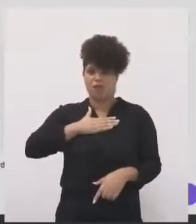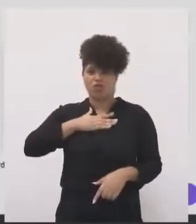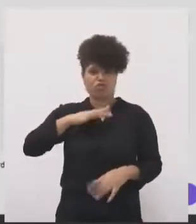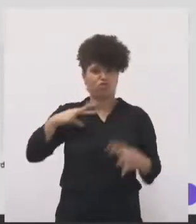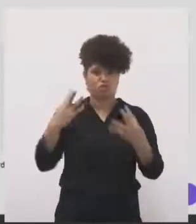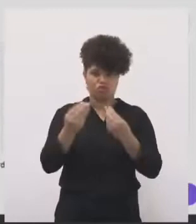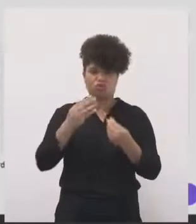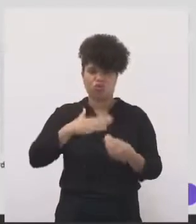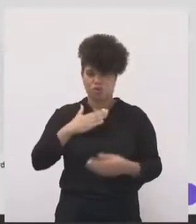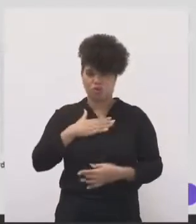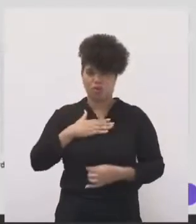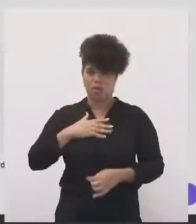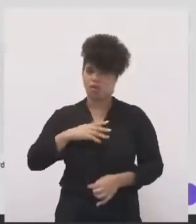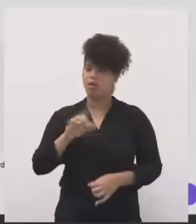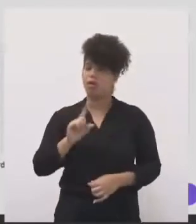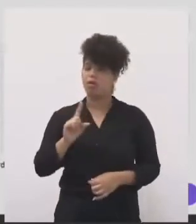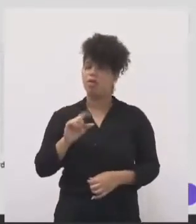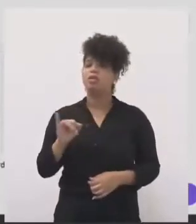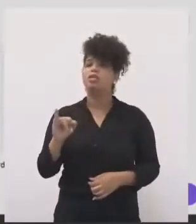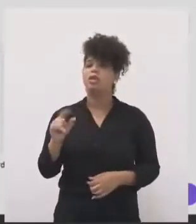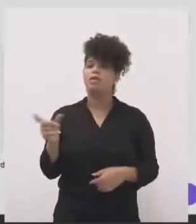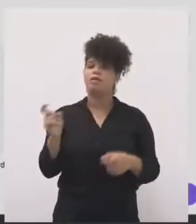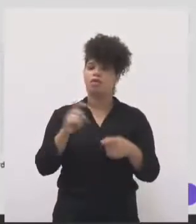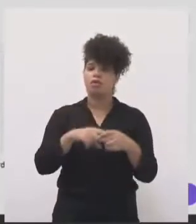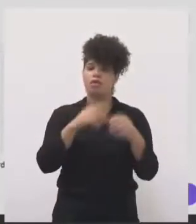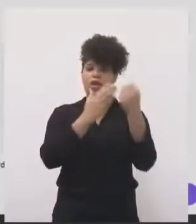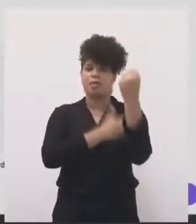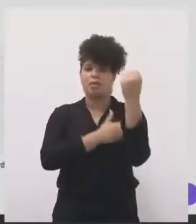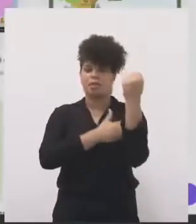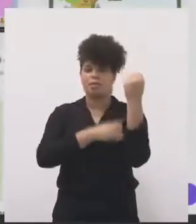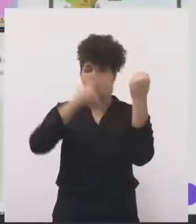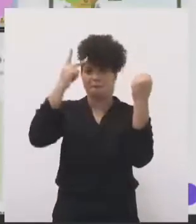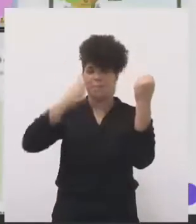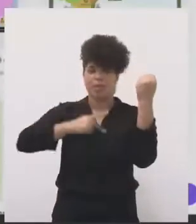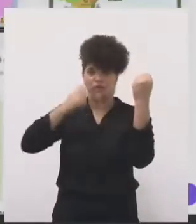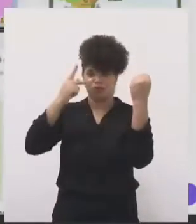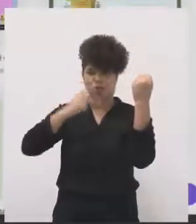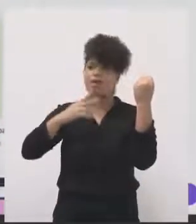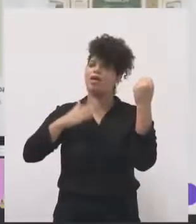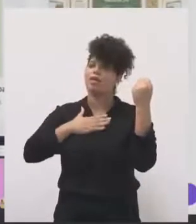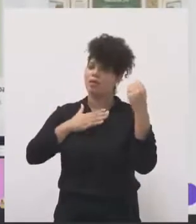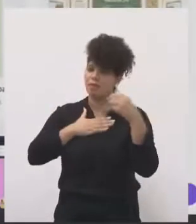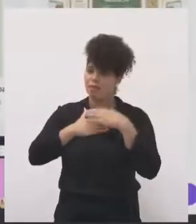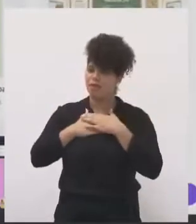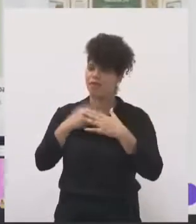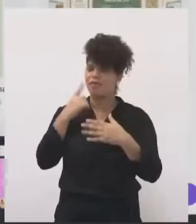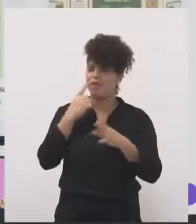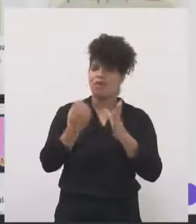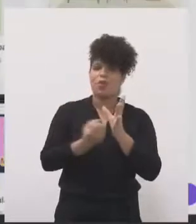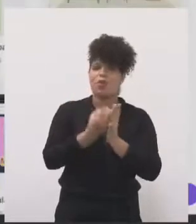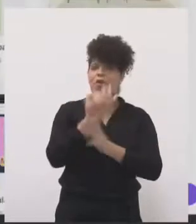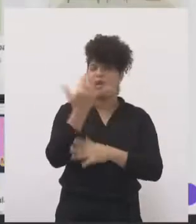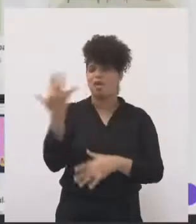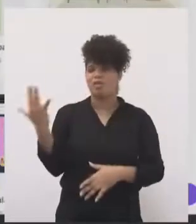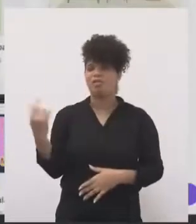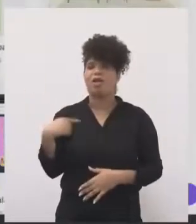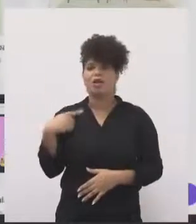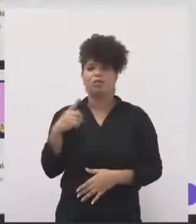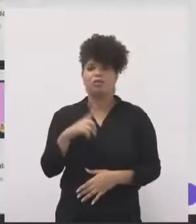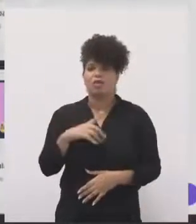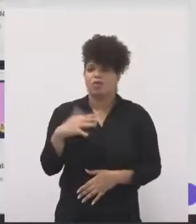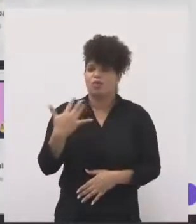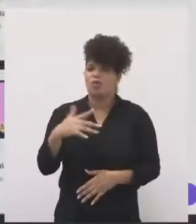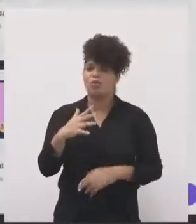meus designs. Até se a gente voltar lá naquela pasta de seus designs, olha a quantidade de coisa que eu tenho aqui. Eu tenho